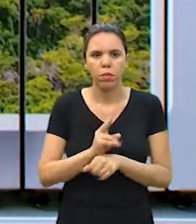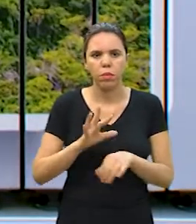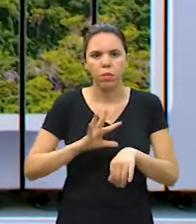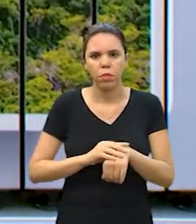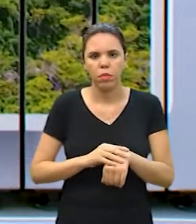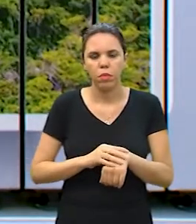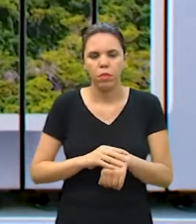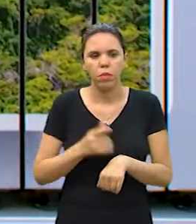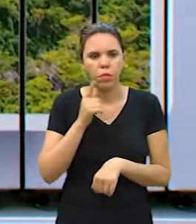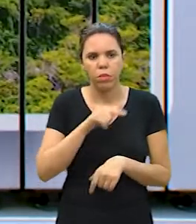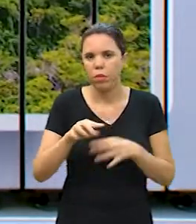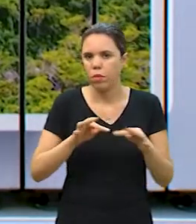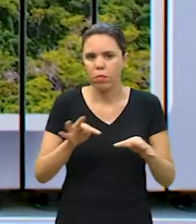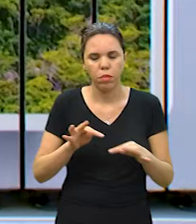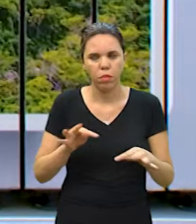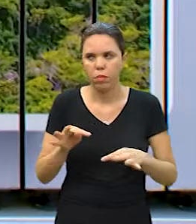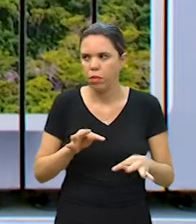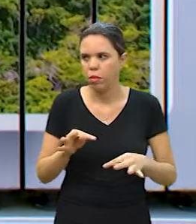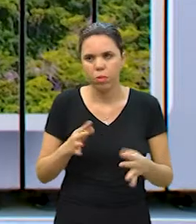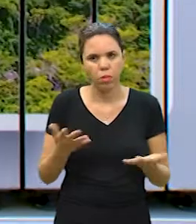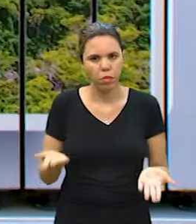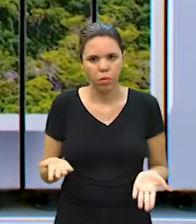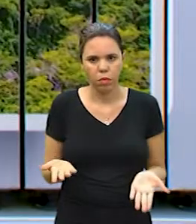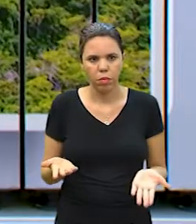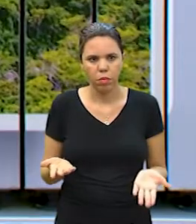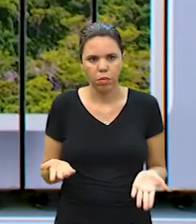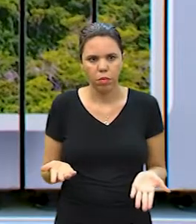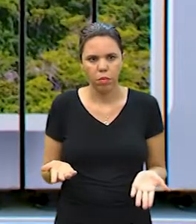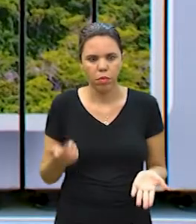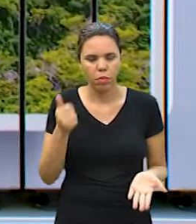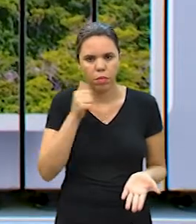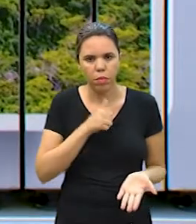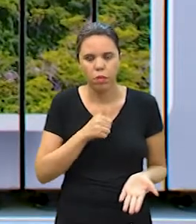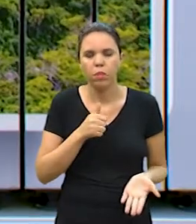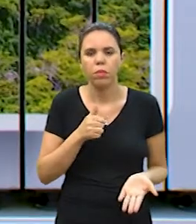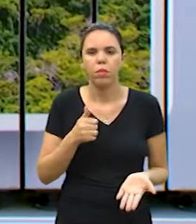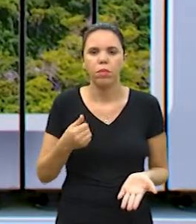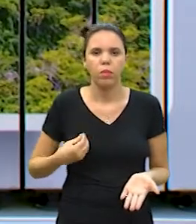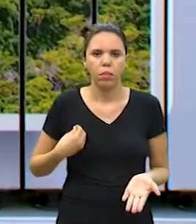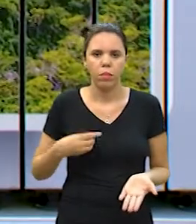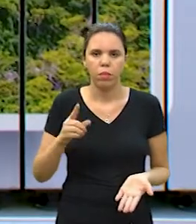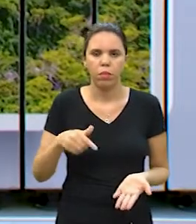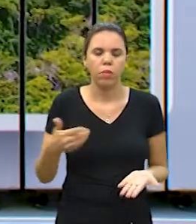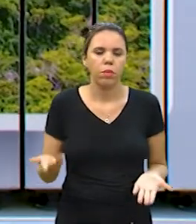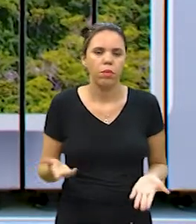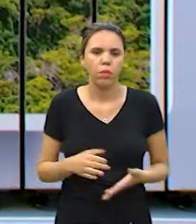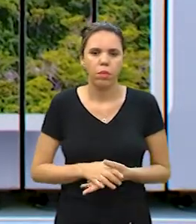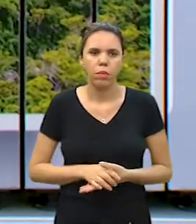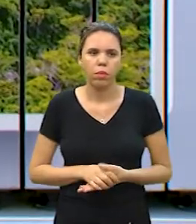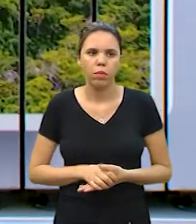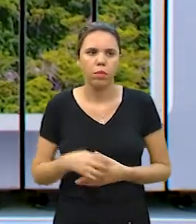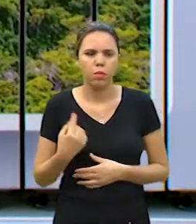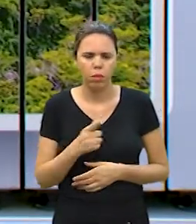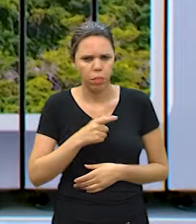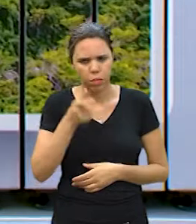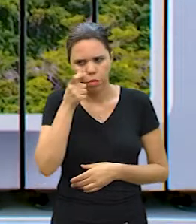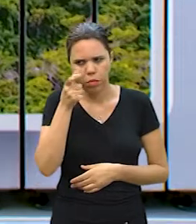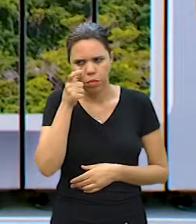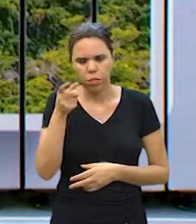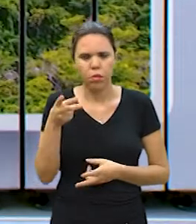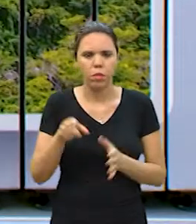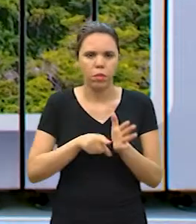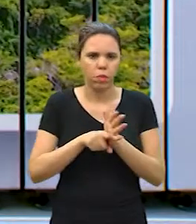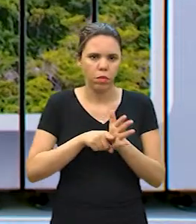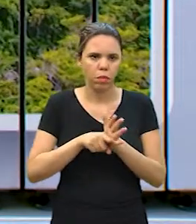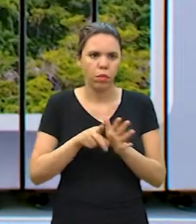pessoa doente, que não conseguiu um tratamento, que não conseguiu. Então, a mulher, ela carregou isso, né? E a gente tem visto isso